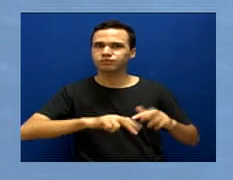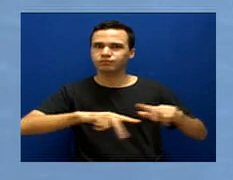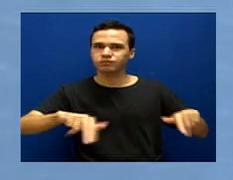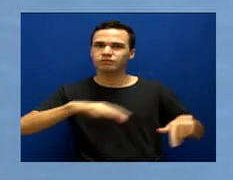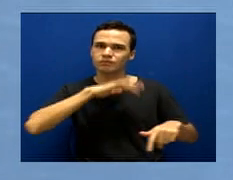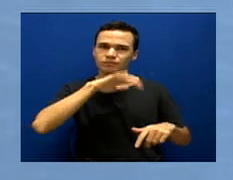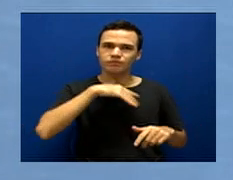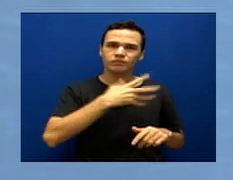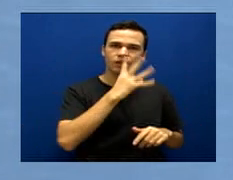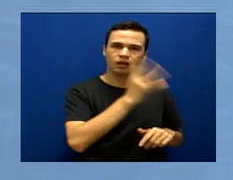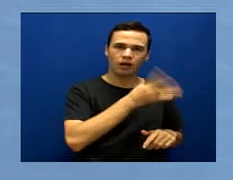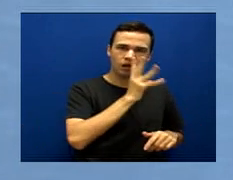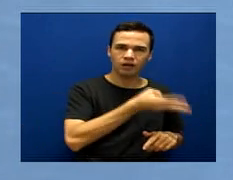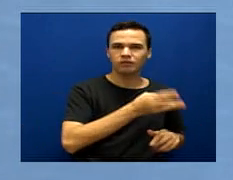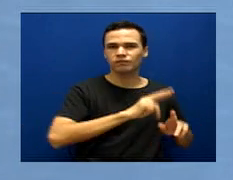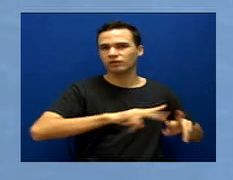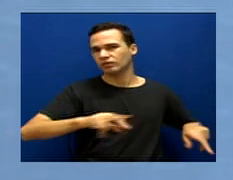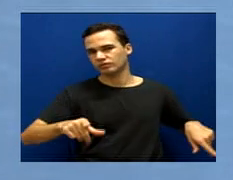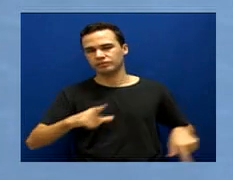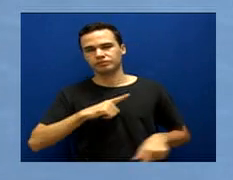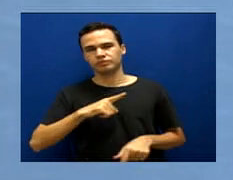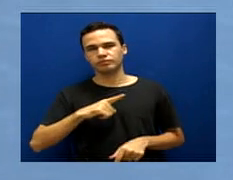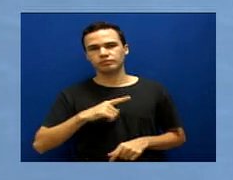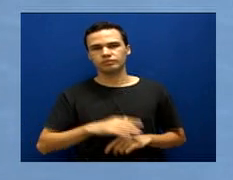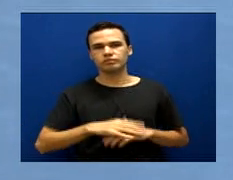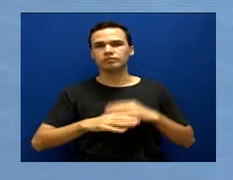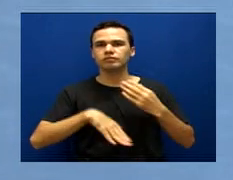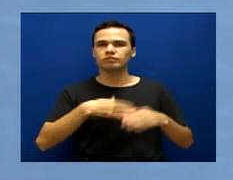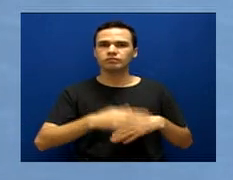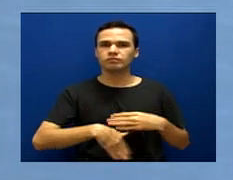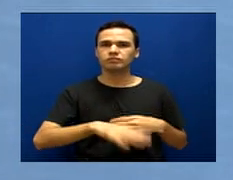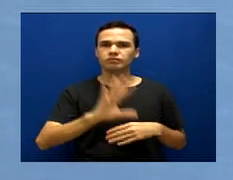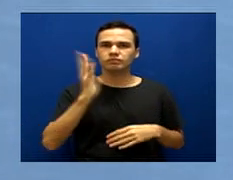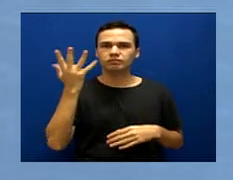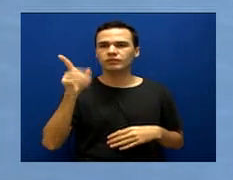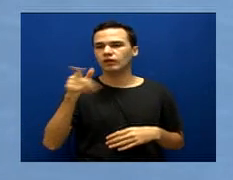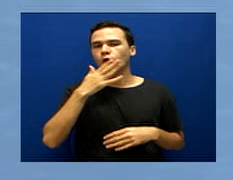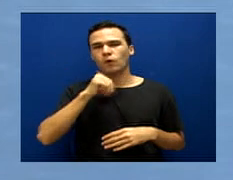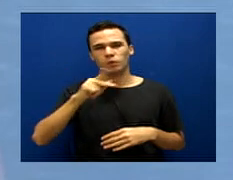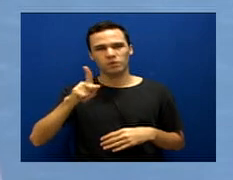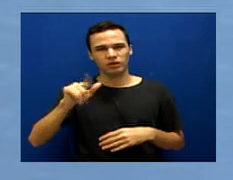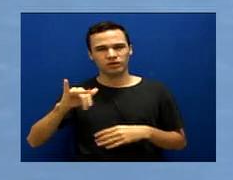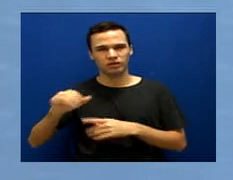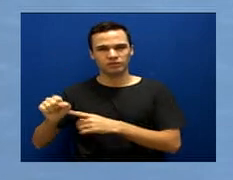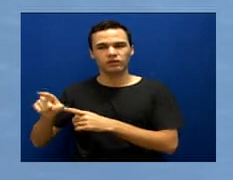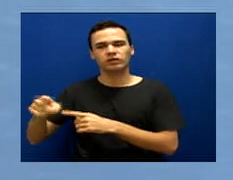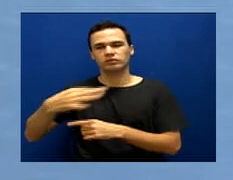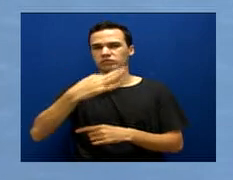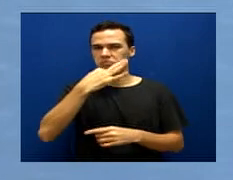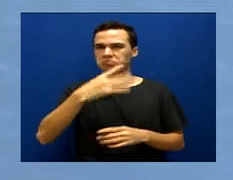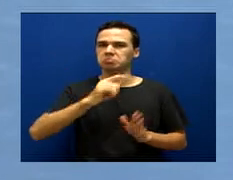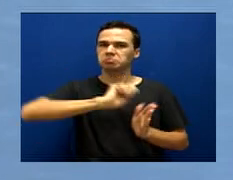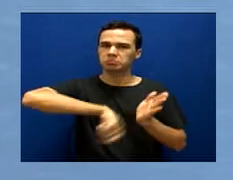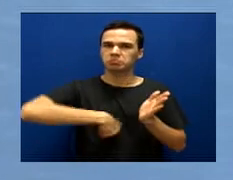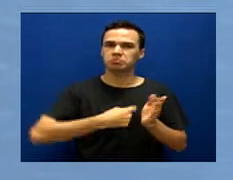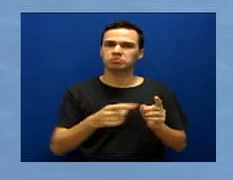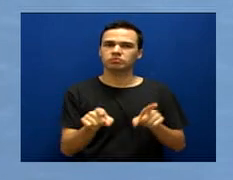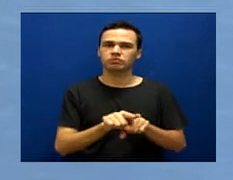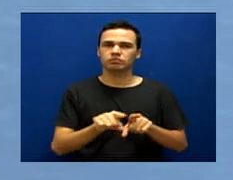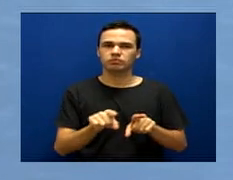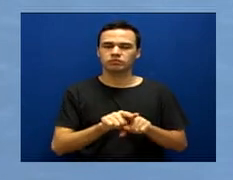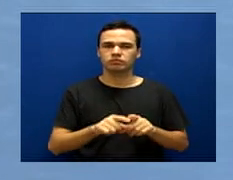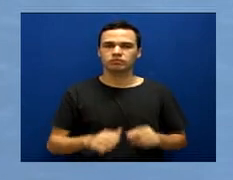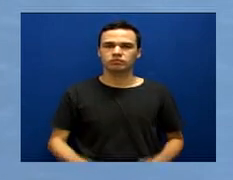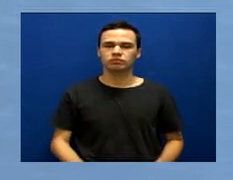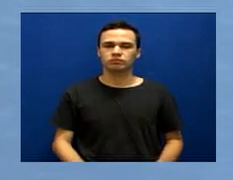Com denúncias, eventos específicos, enfim, tal. E foi tomado conhecimento do prefeito Lippe, que, aliás, o prefeito Lippe assinou, né?